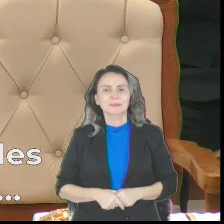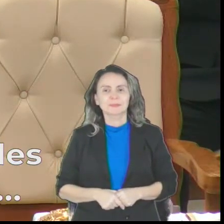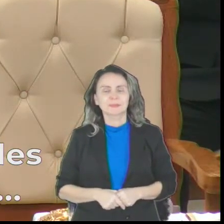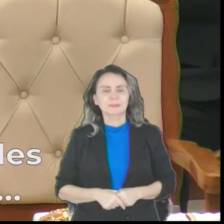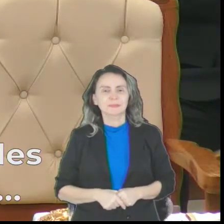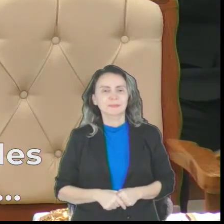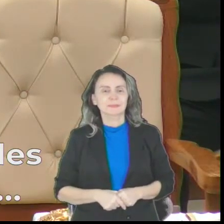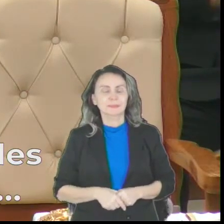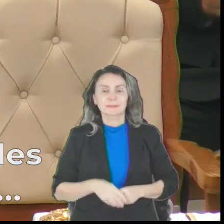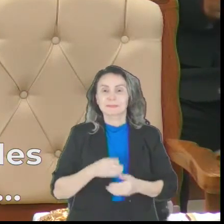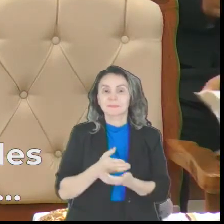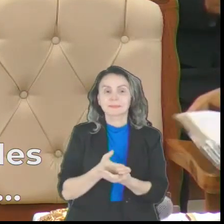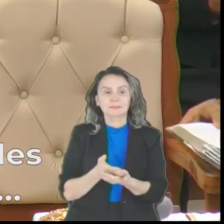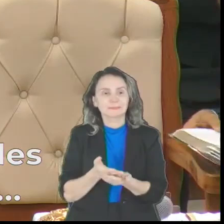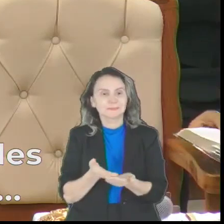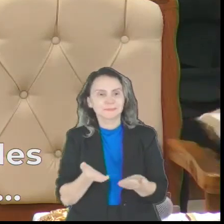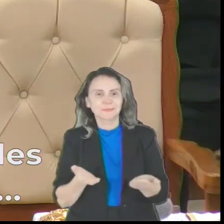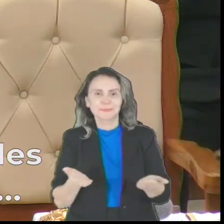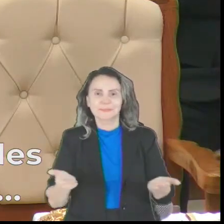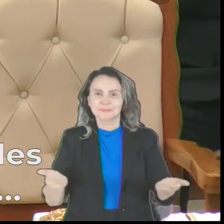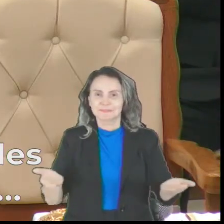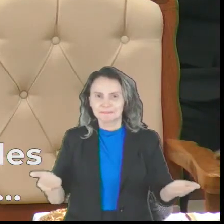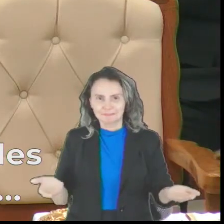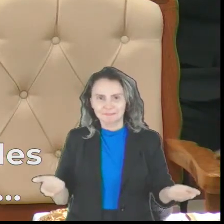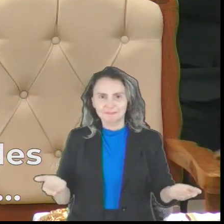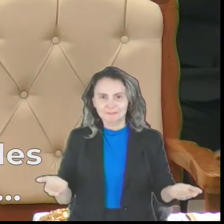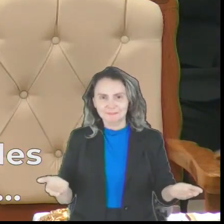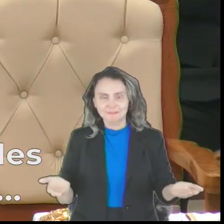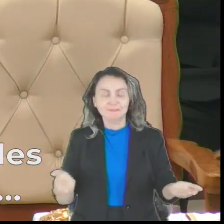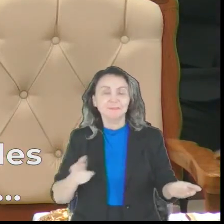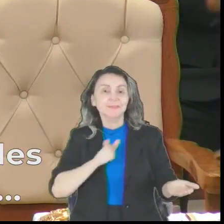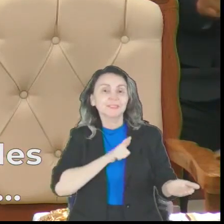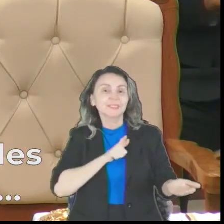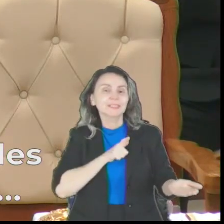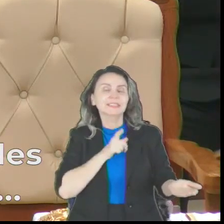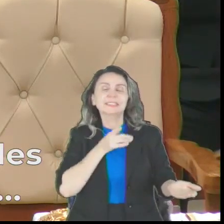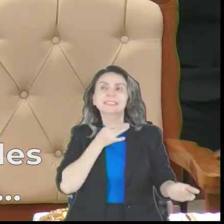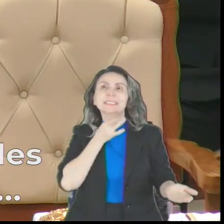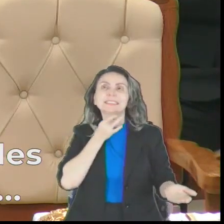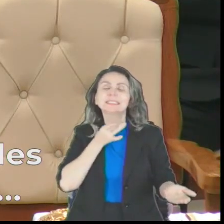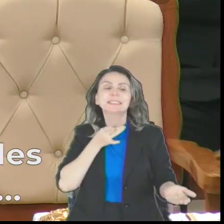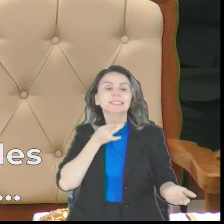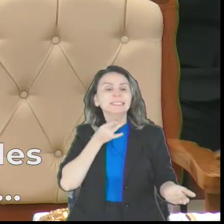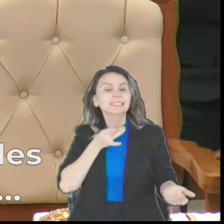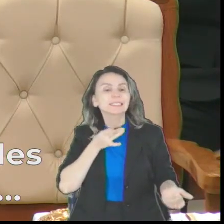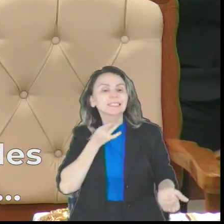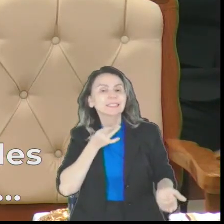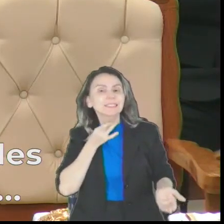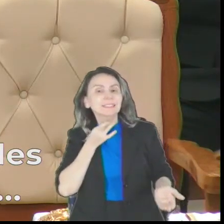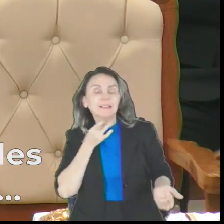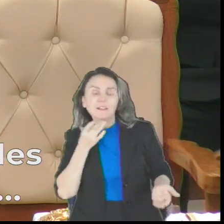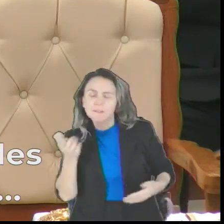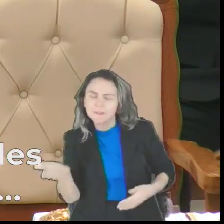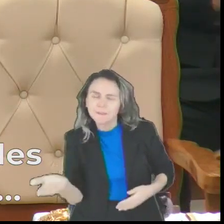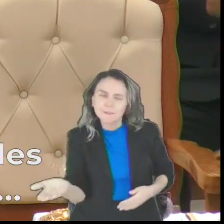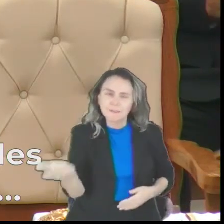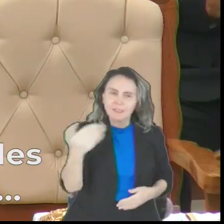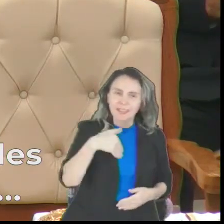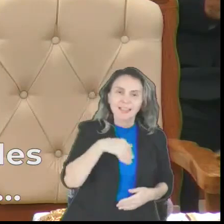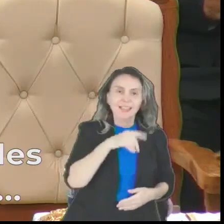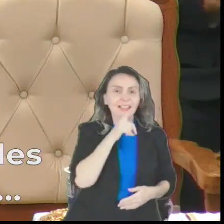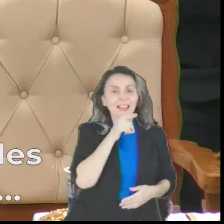Ó vós todos os que tendes sede, vinde às águas, e os